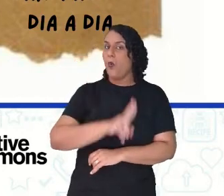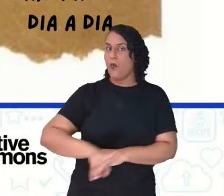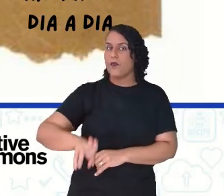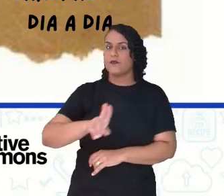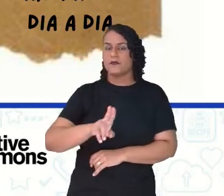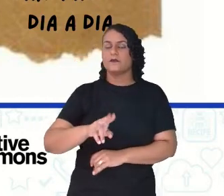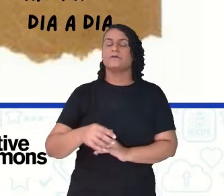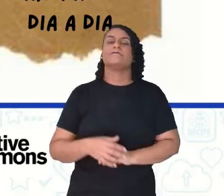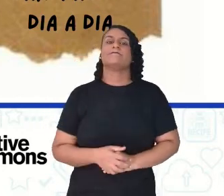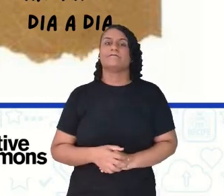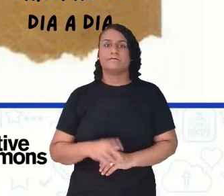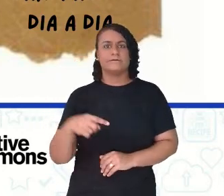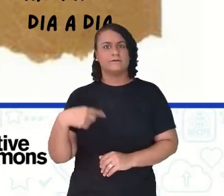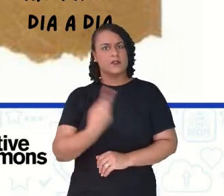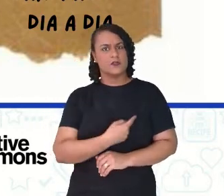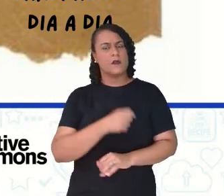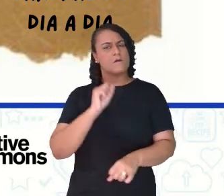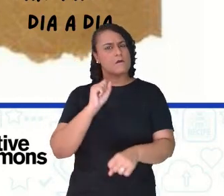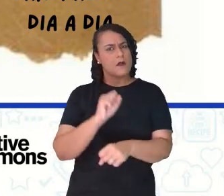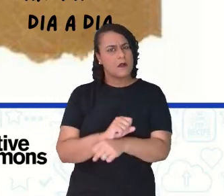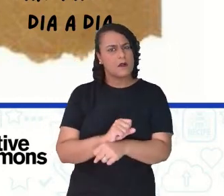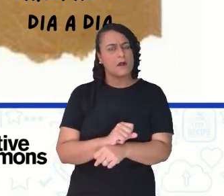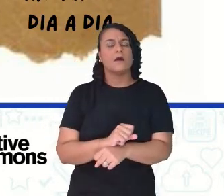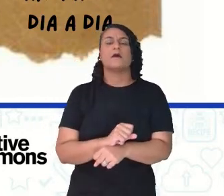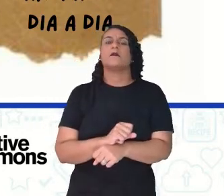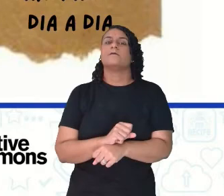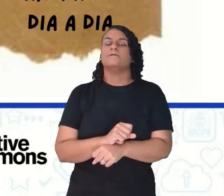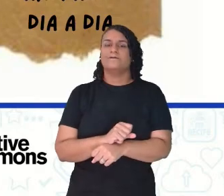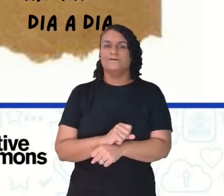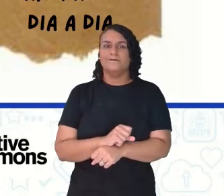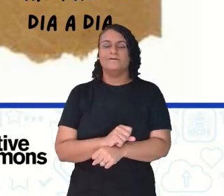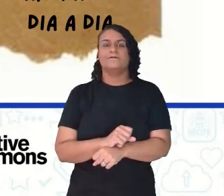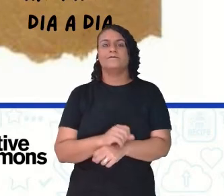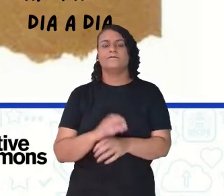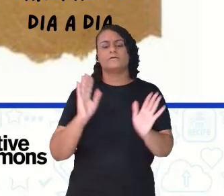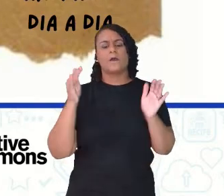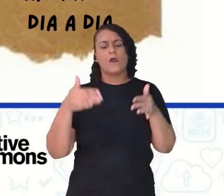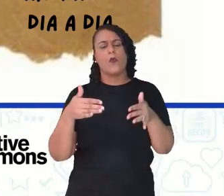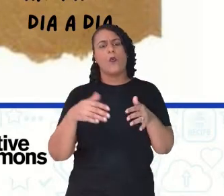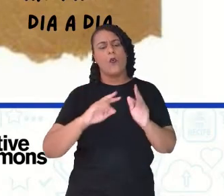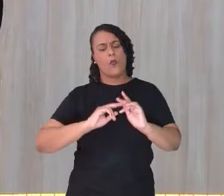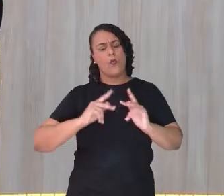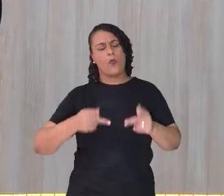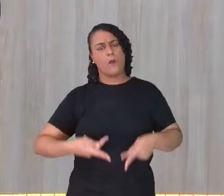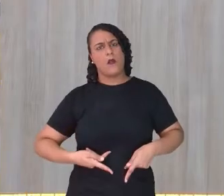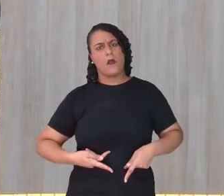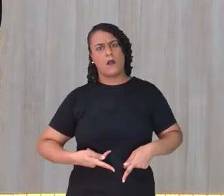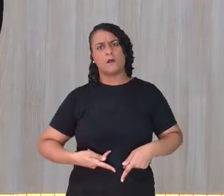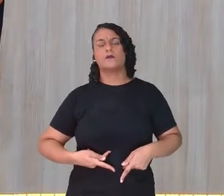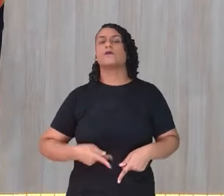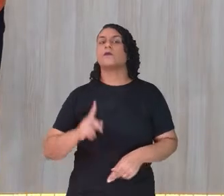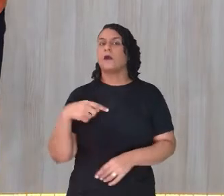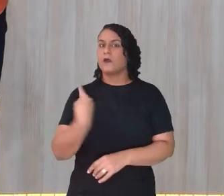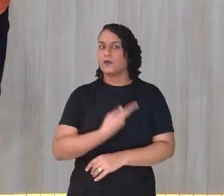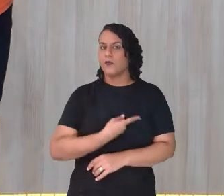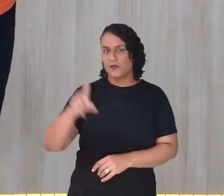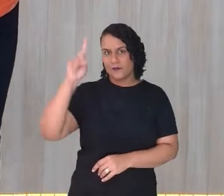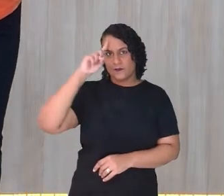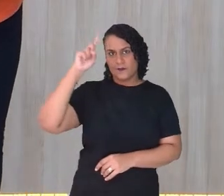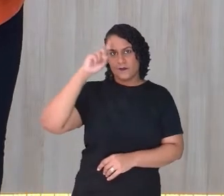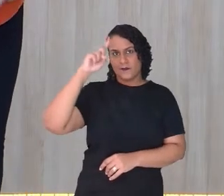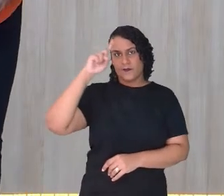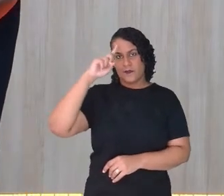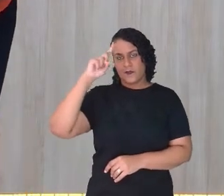trouxe para a gente aqui, a gente parar um pouquinho para ver em relação ao homem. Vamos ver em relação ao nosso dia a dia,